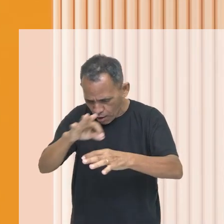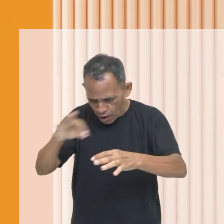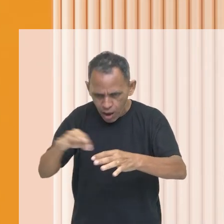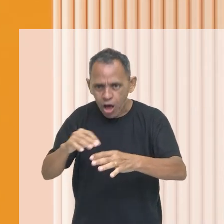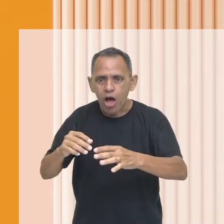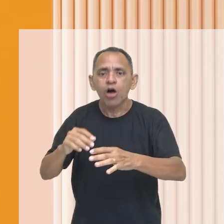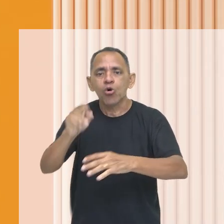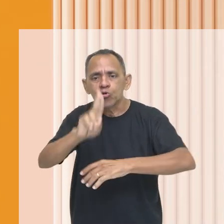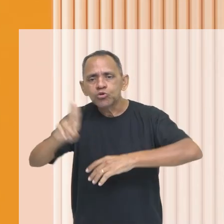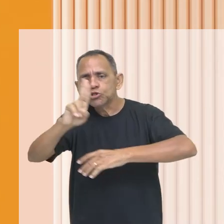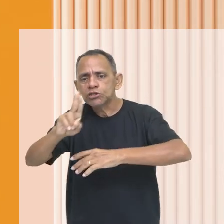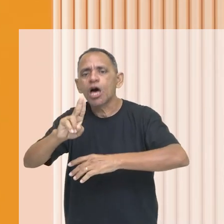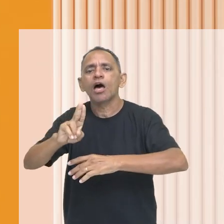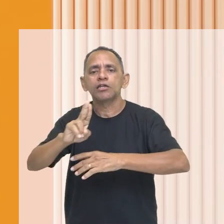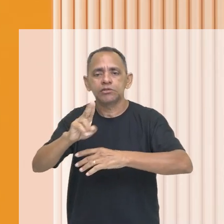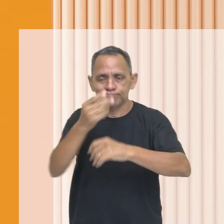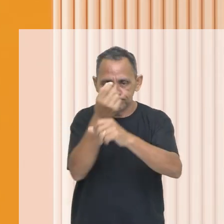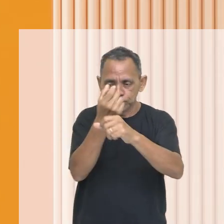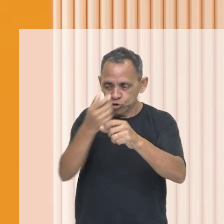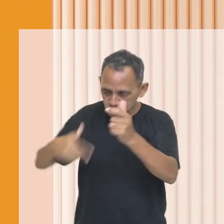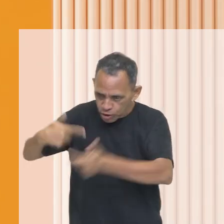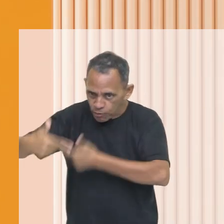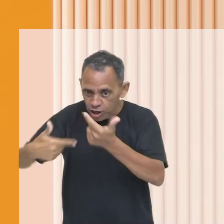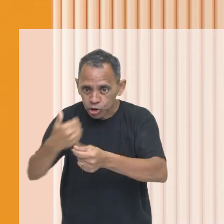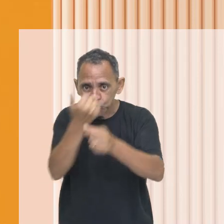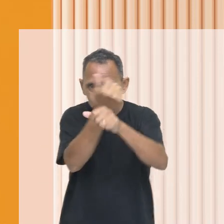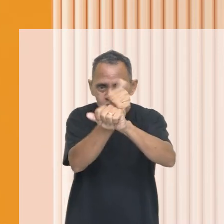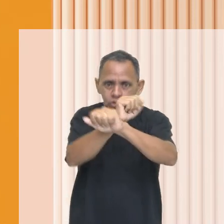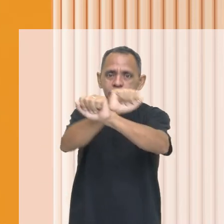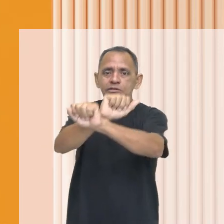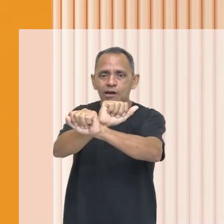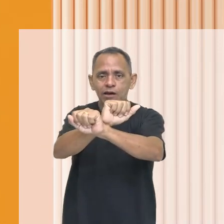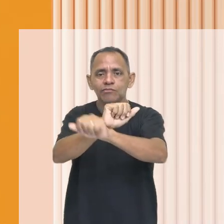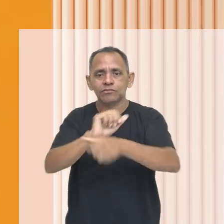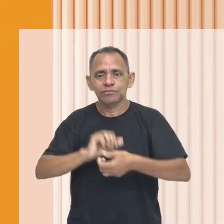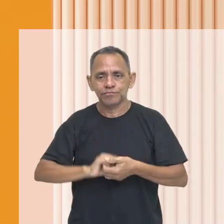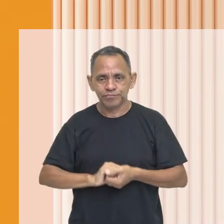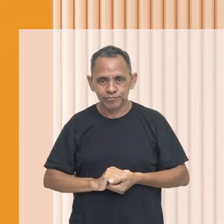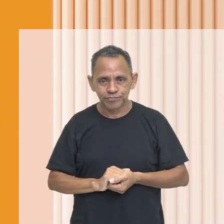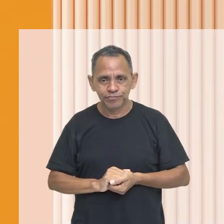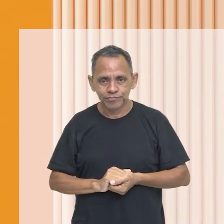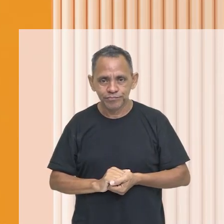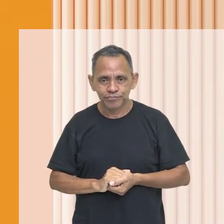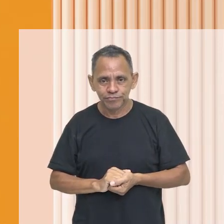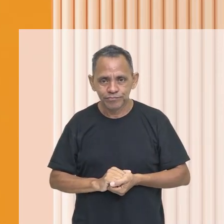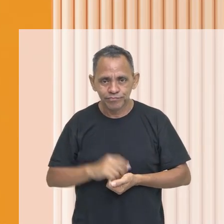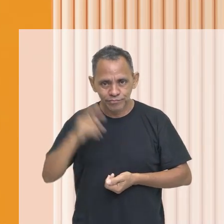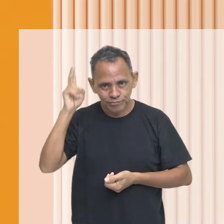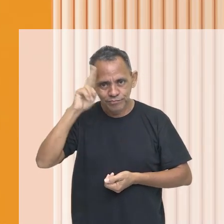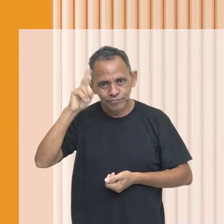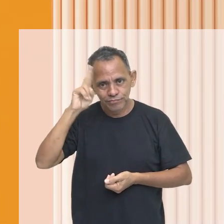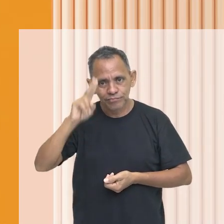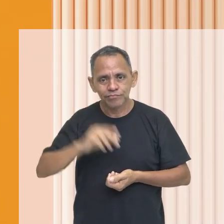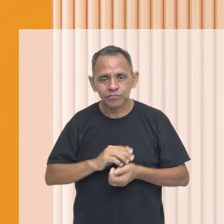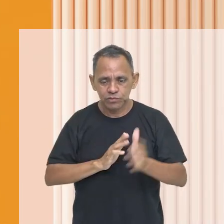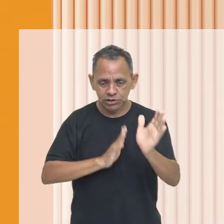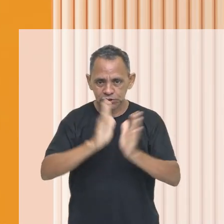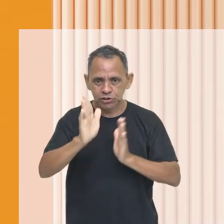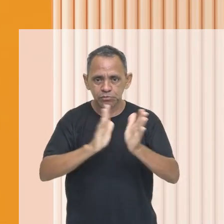obra escravizada, né? Não imaginemos que vai ser uma mão de obra, né,